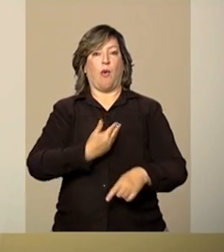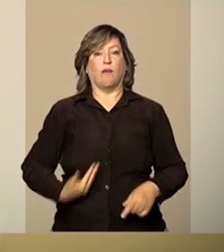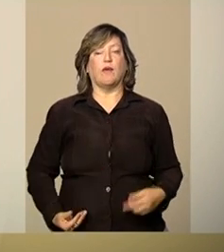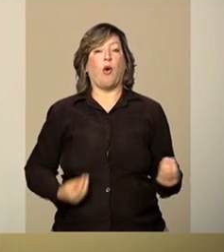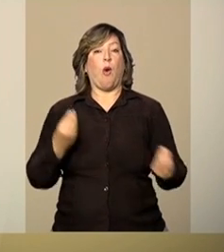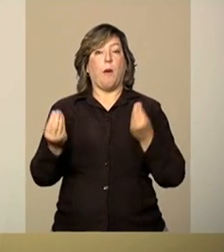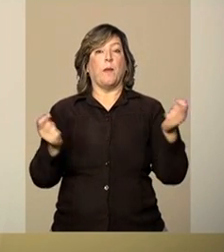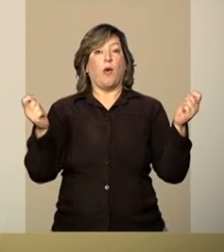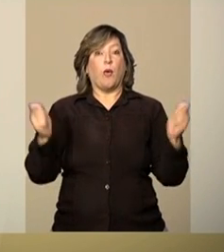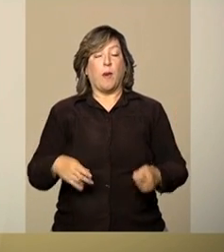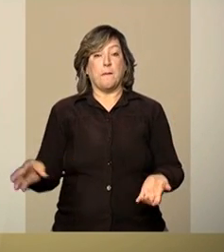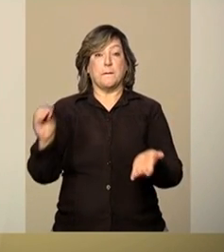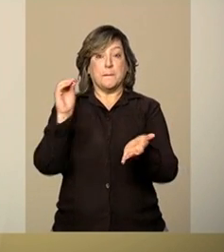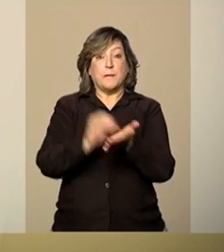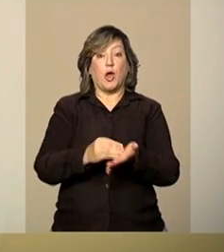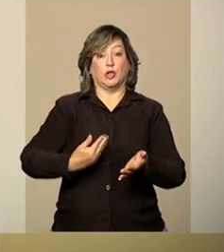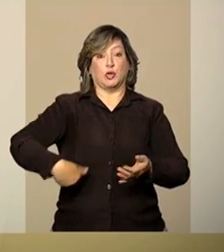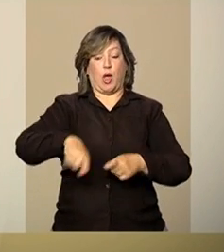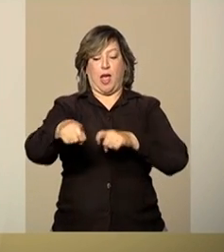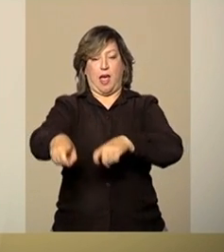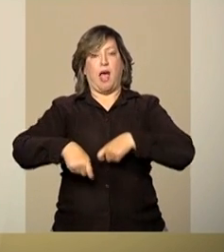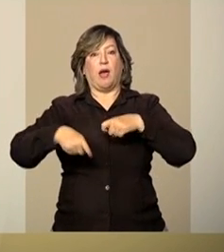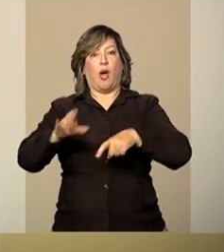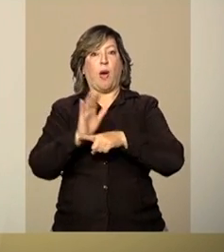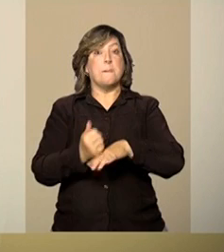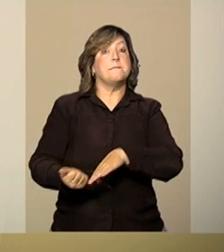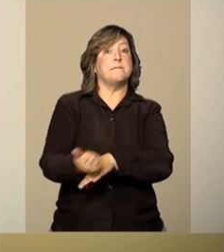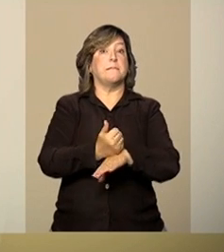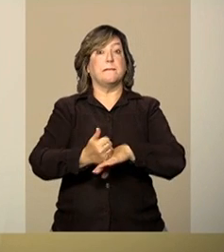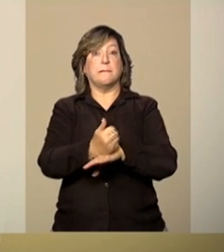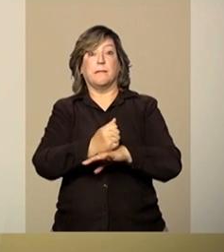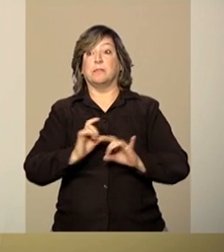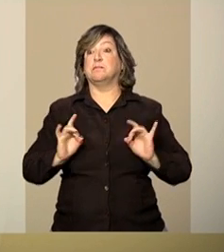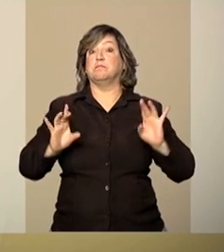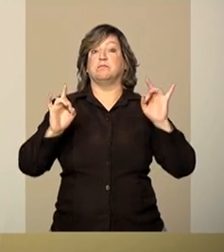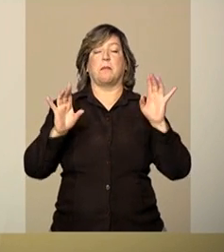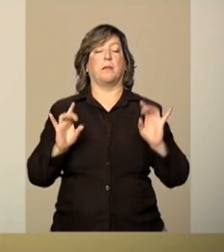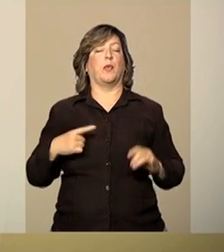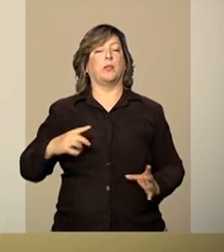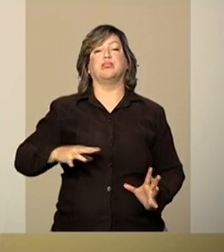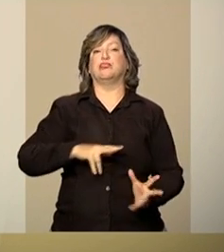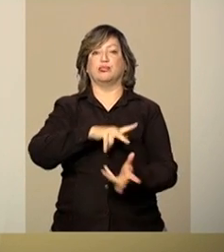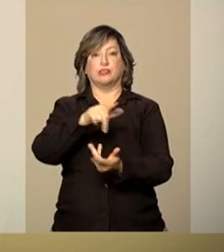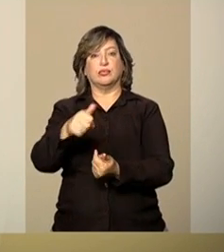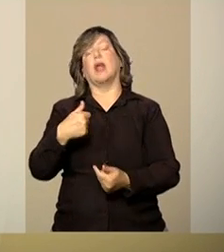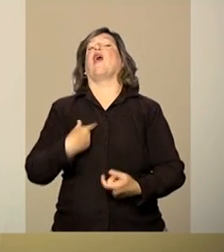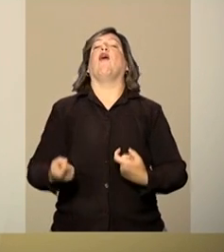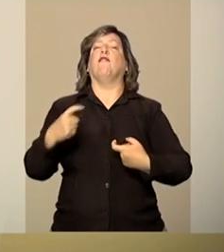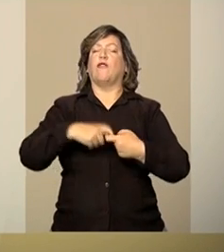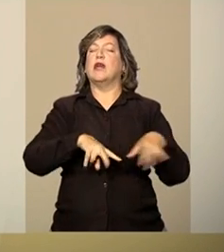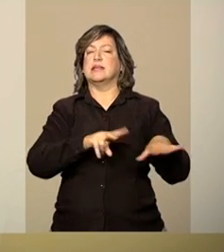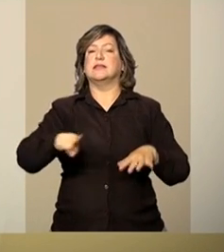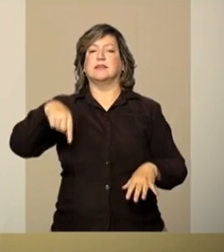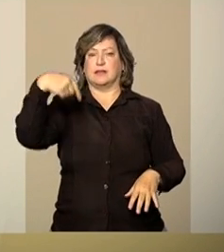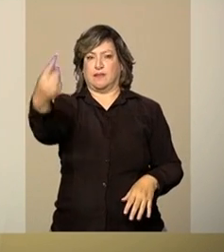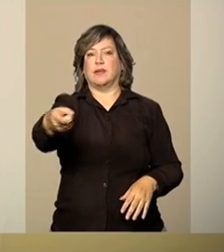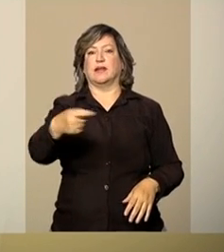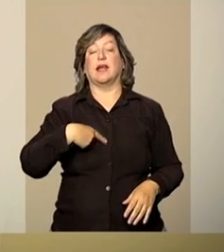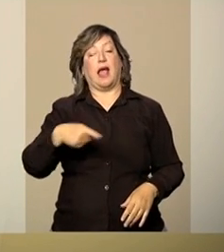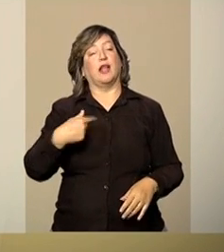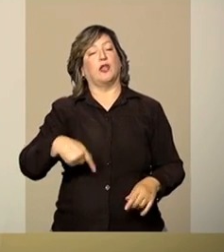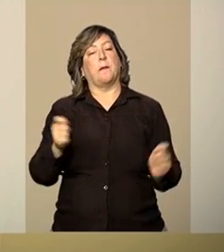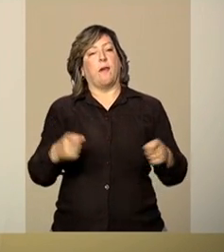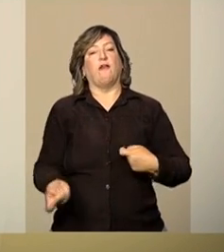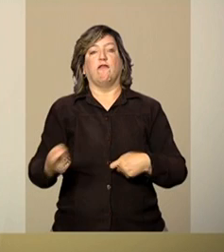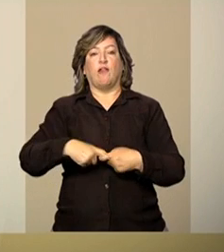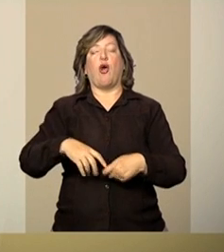condições para colocar a nossa agricultura entre as melhores e as mais modernas do mundo eu volto na semana que vem Luciano E aí